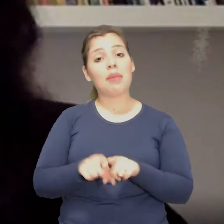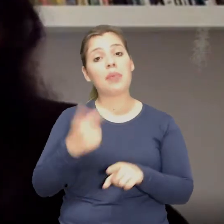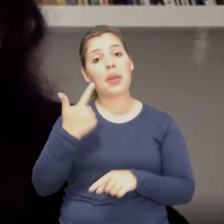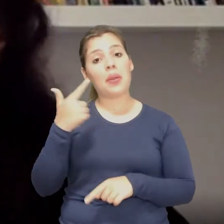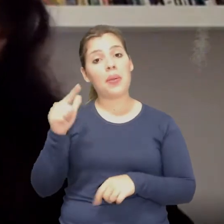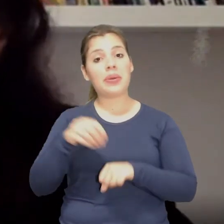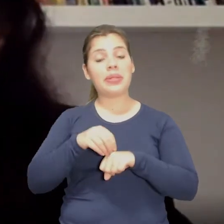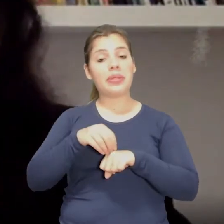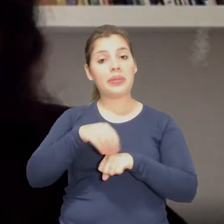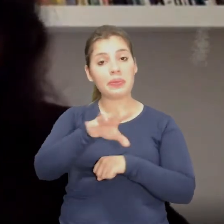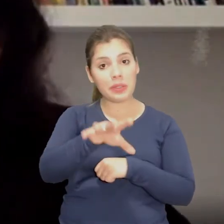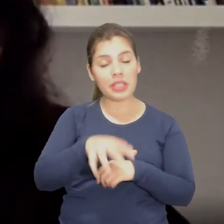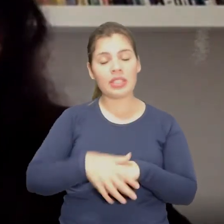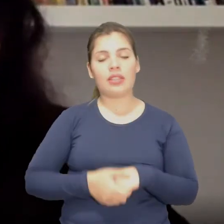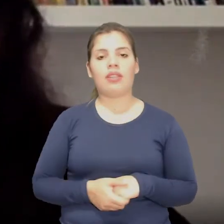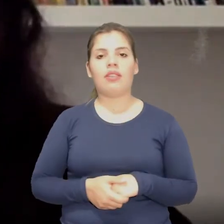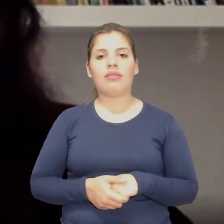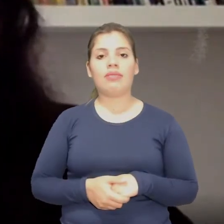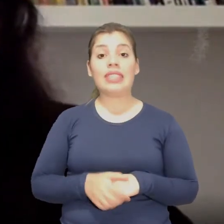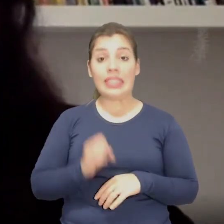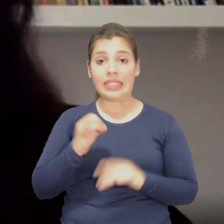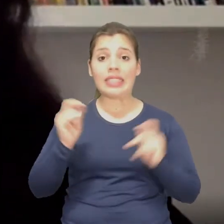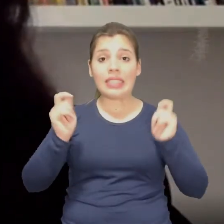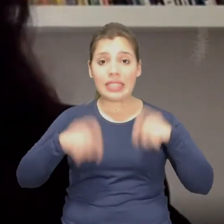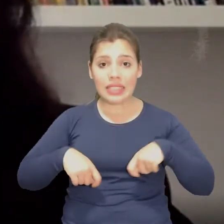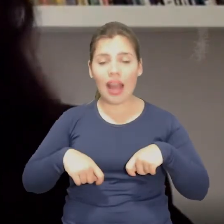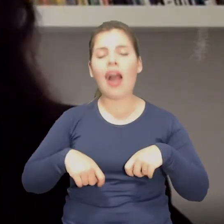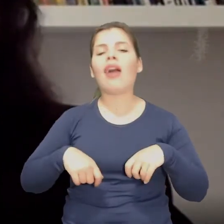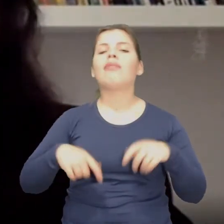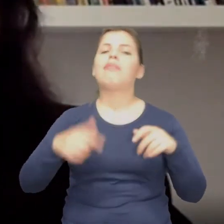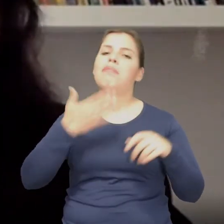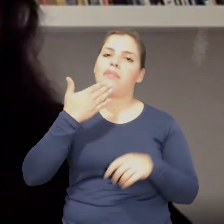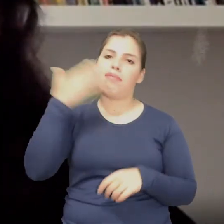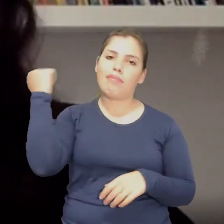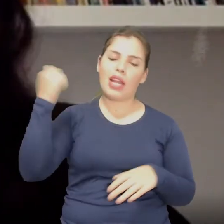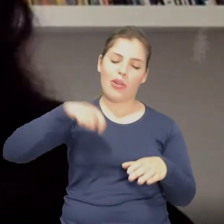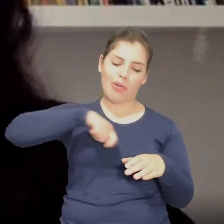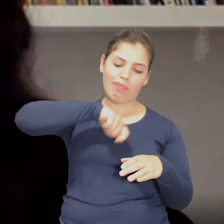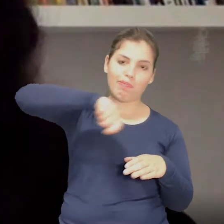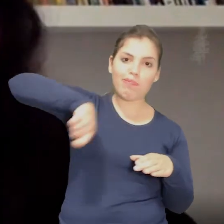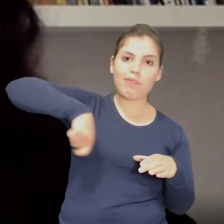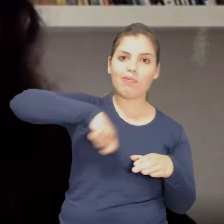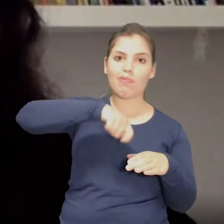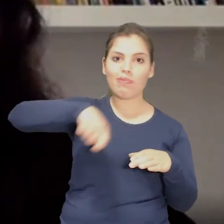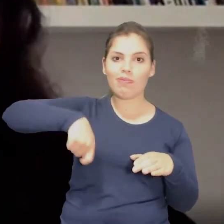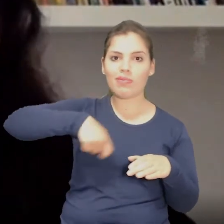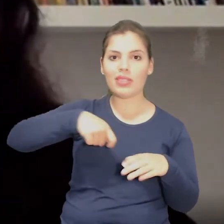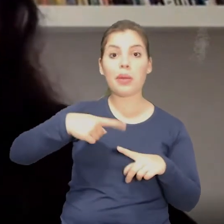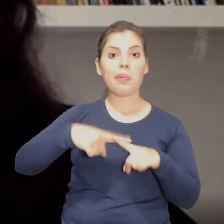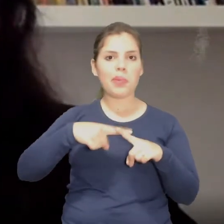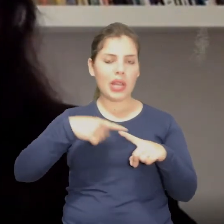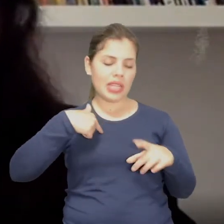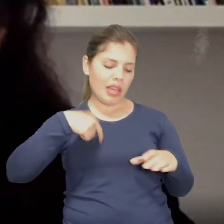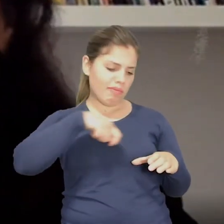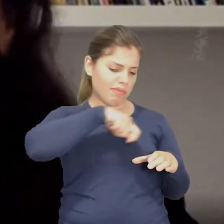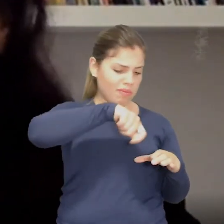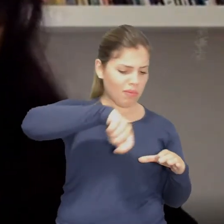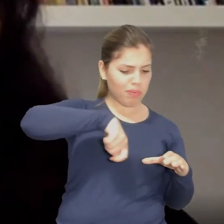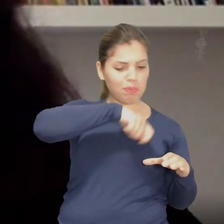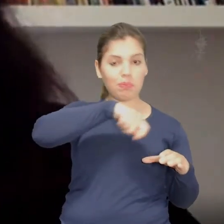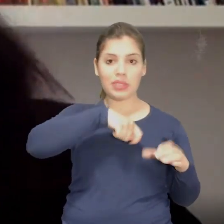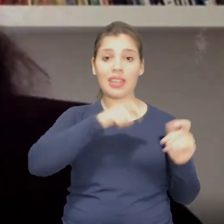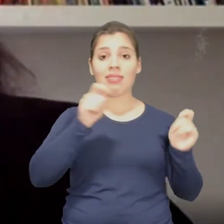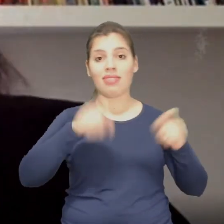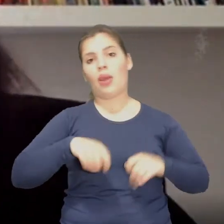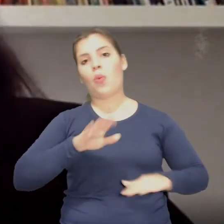se possível, cozinhe. Cozinhar é uma forma de a gente repensar tudo que a gente está comendo e de a gente cuidar